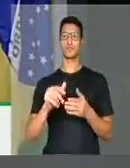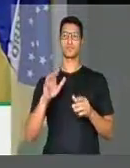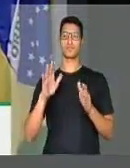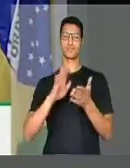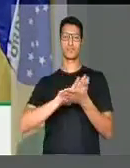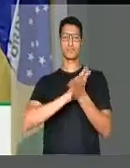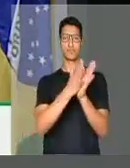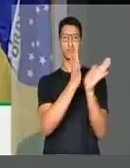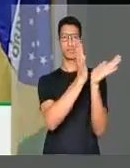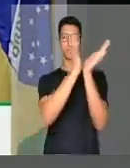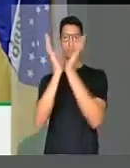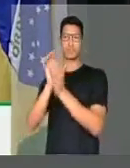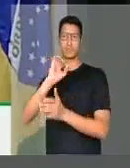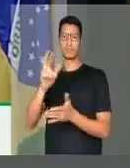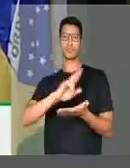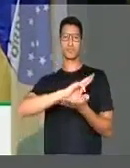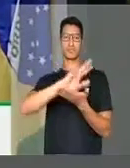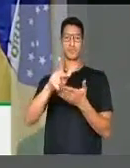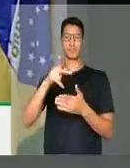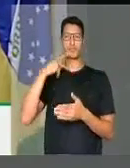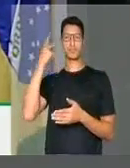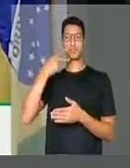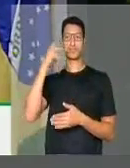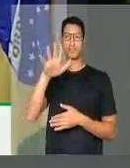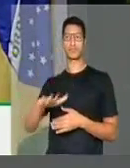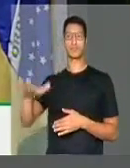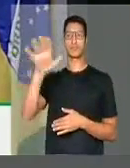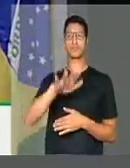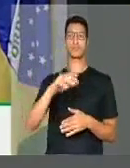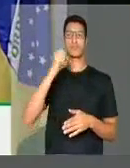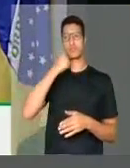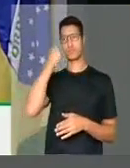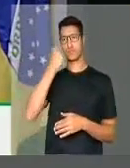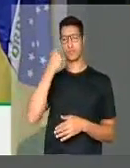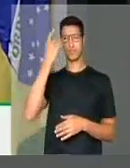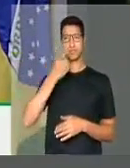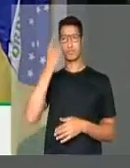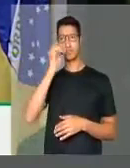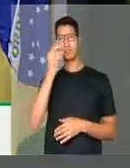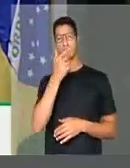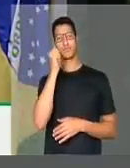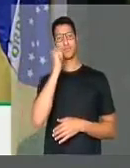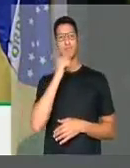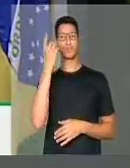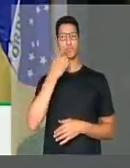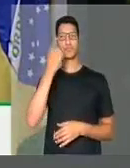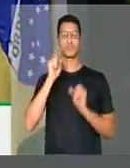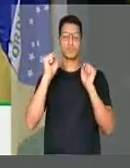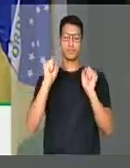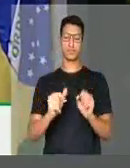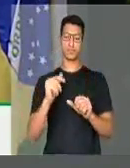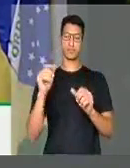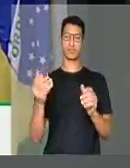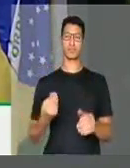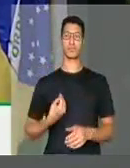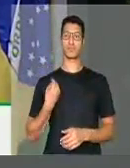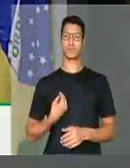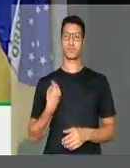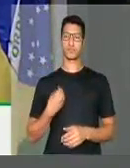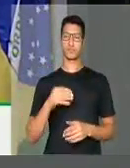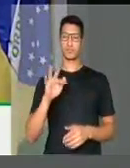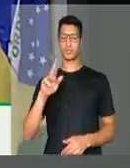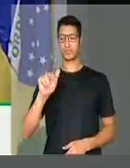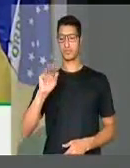diversas agremiações ou os diversos parlamentares, sejam senadores, deputados ou deputadas, possam, numa